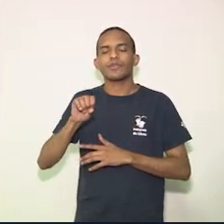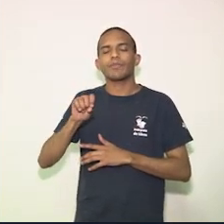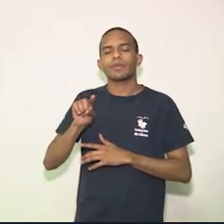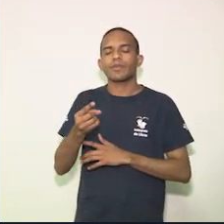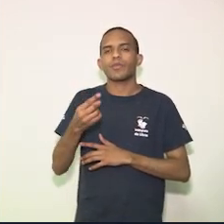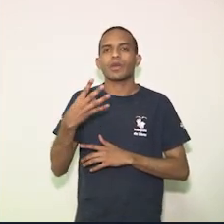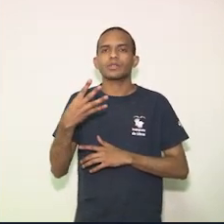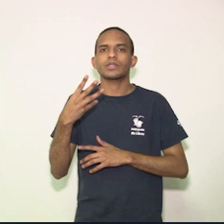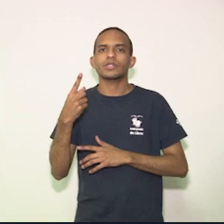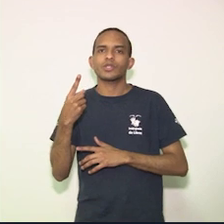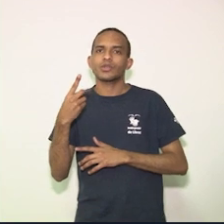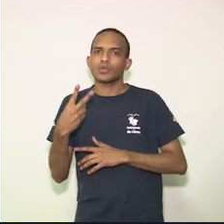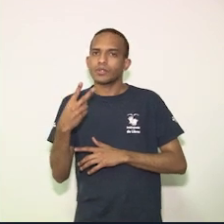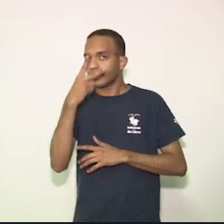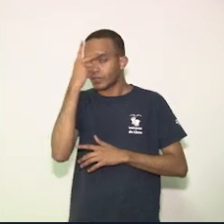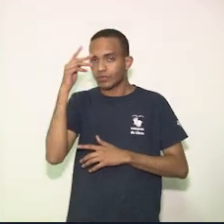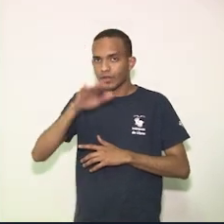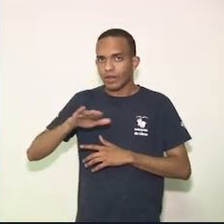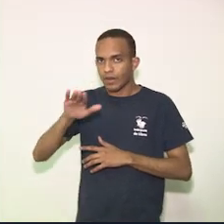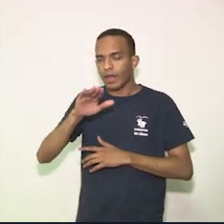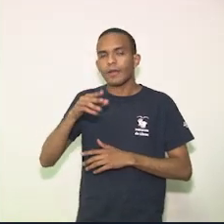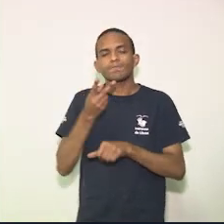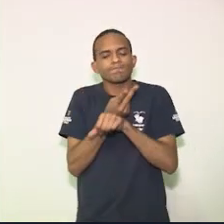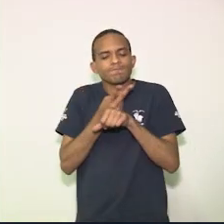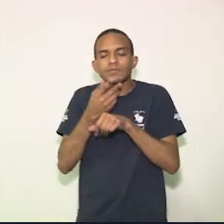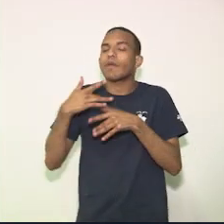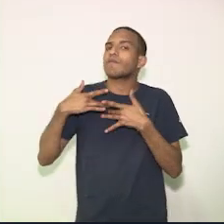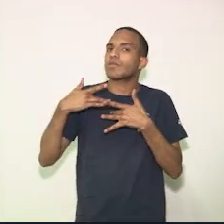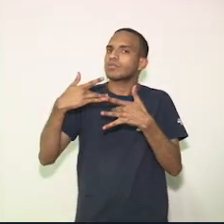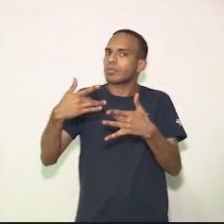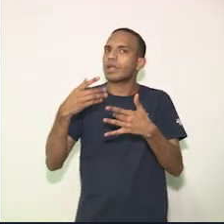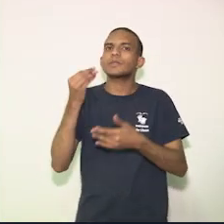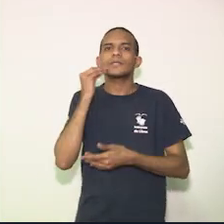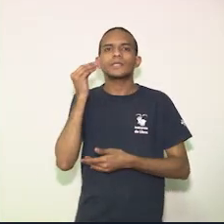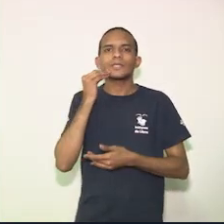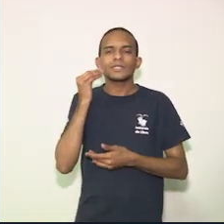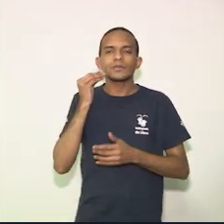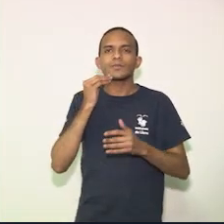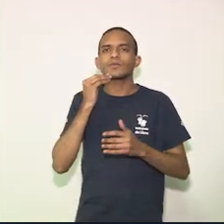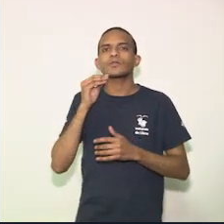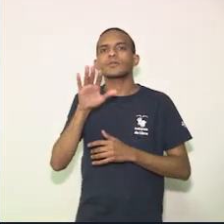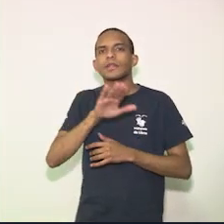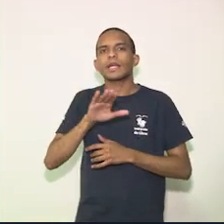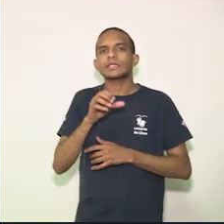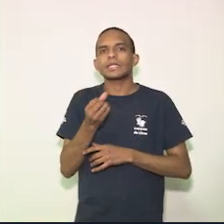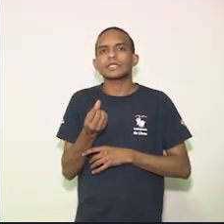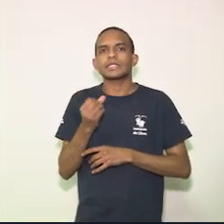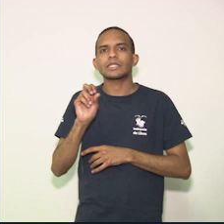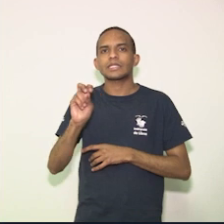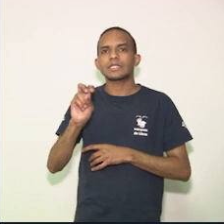129.412 pessoas com procura voluntária, nós testamos